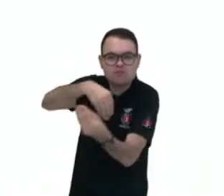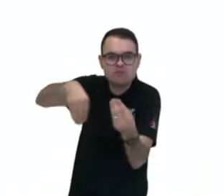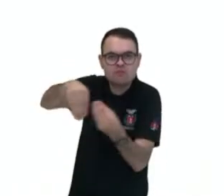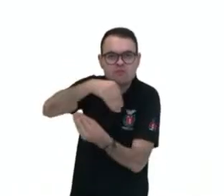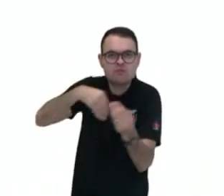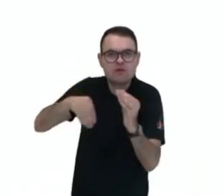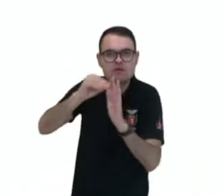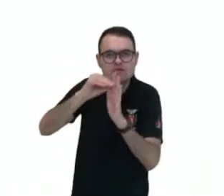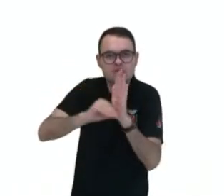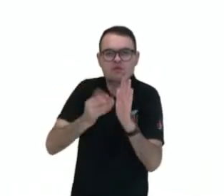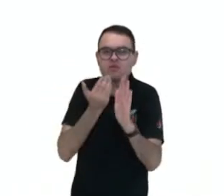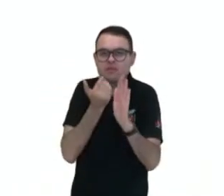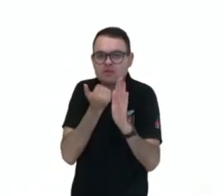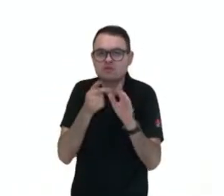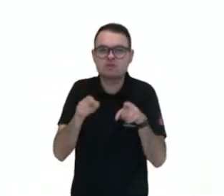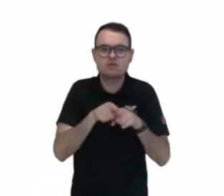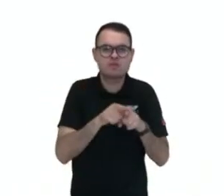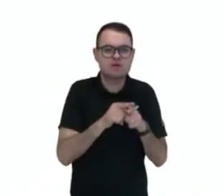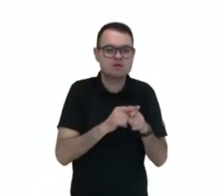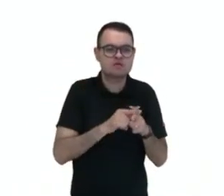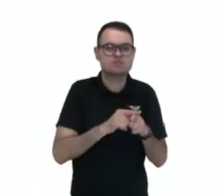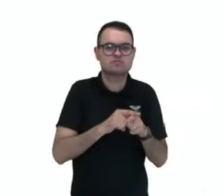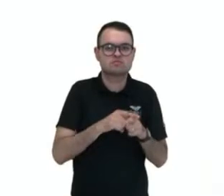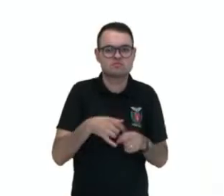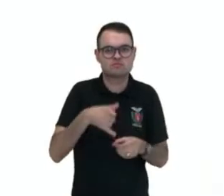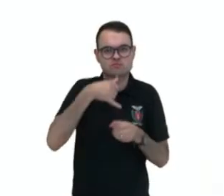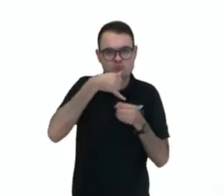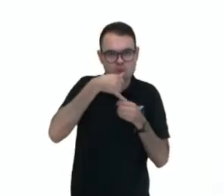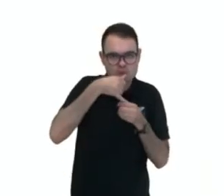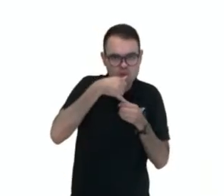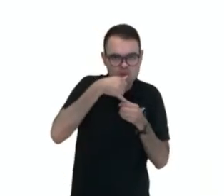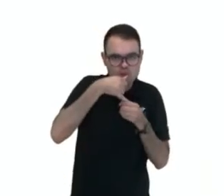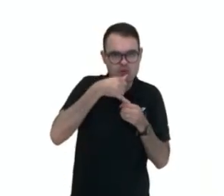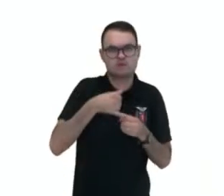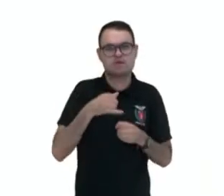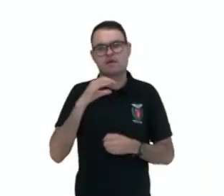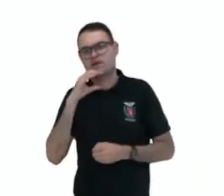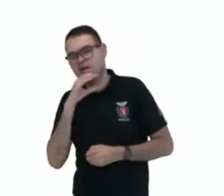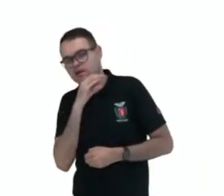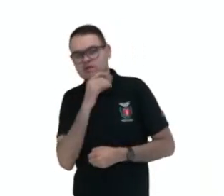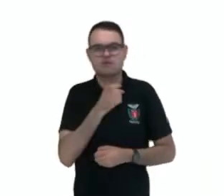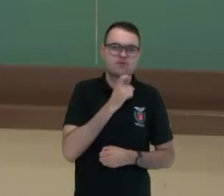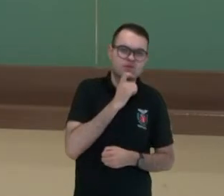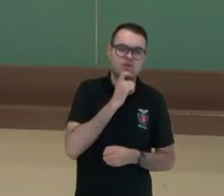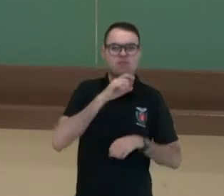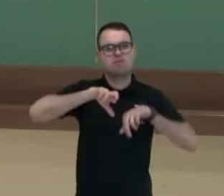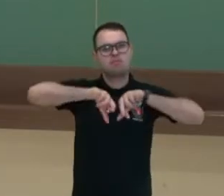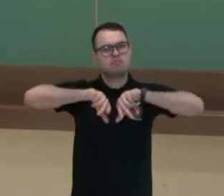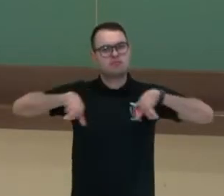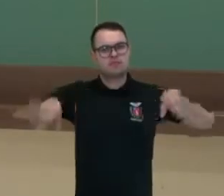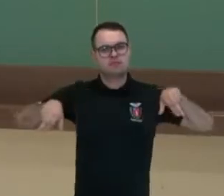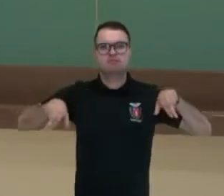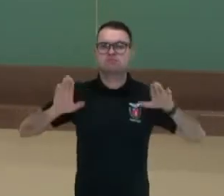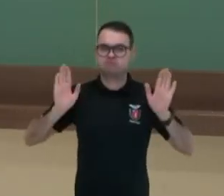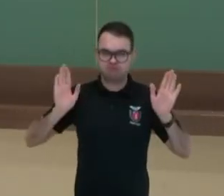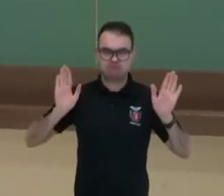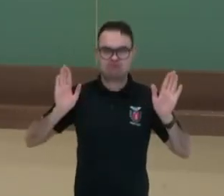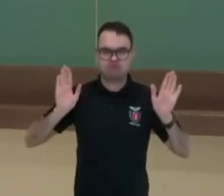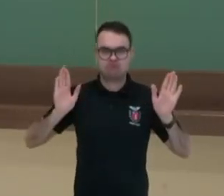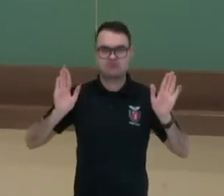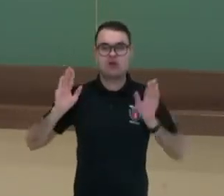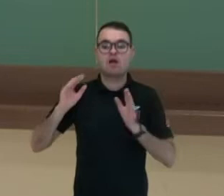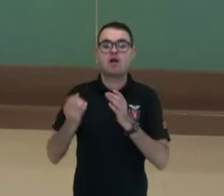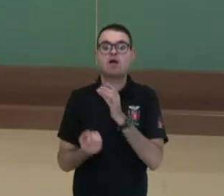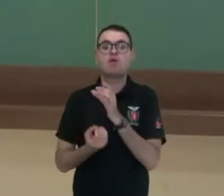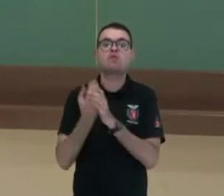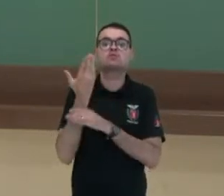erva mate, frio ou quente, quem gosta de tomar um chimarrão, quem gosta de tomar um tereré, pois saiba que a origem do costume de